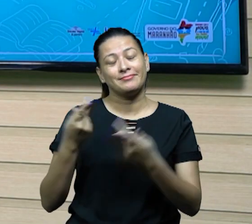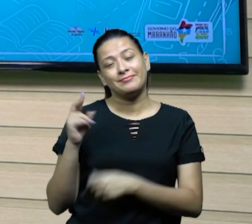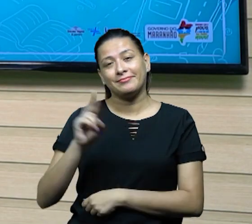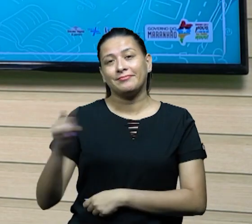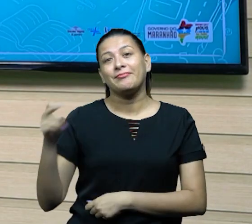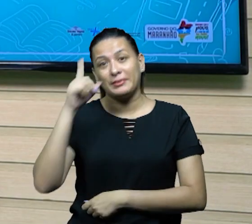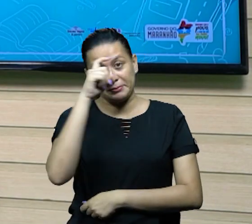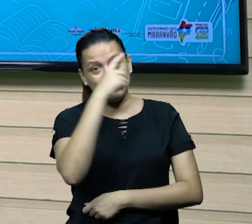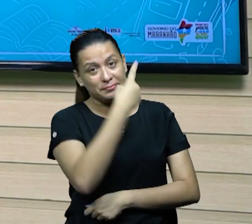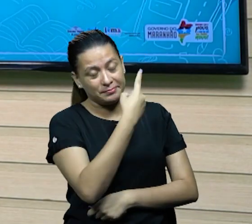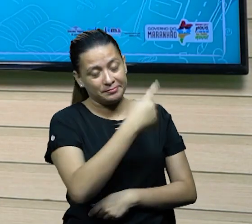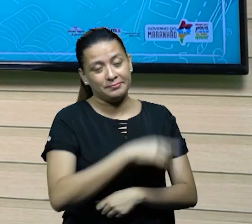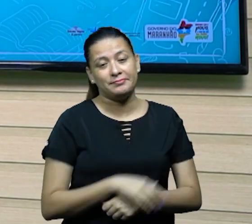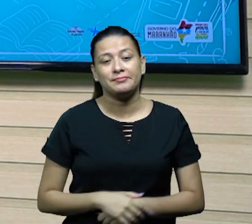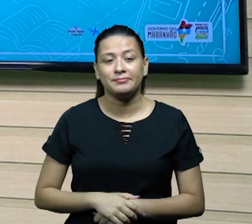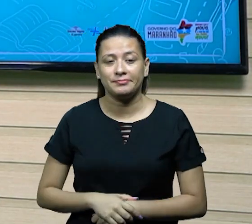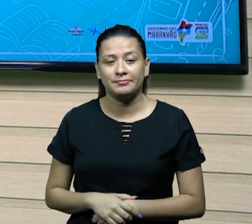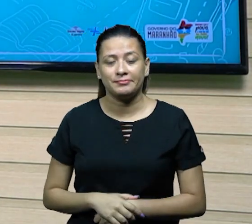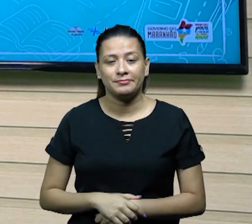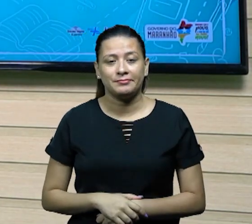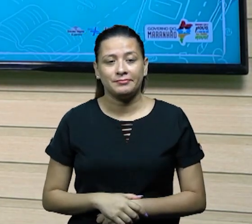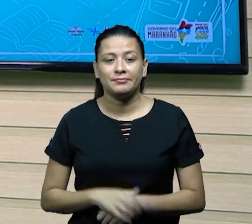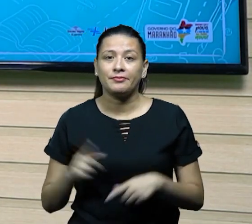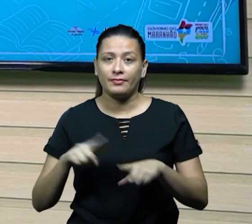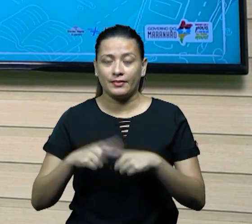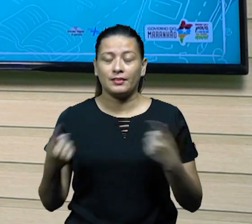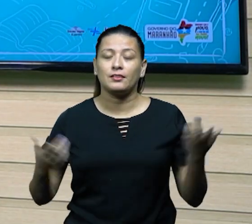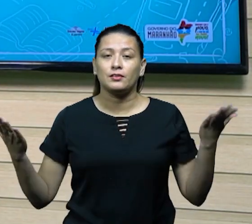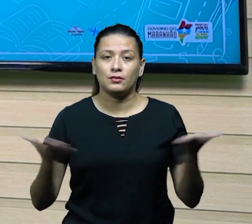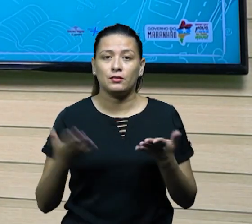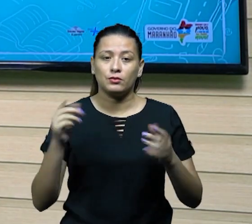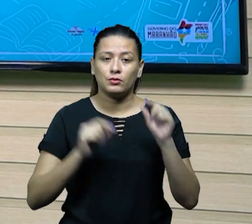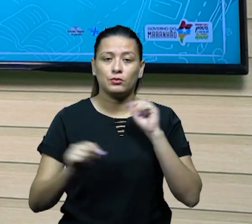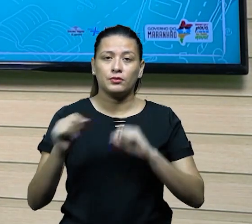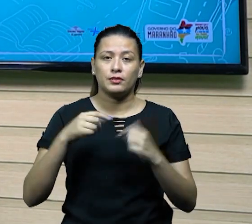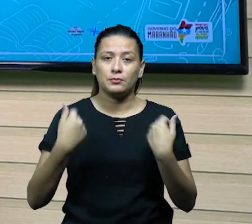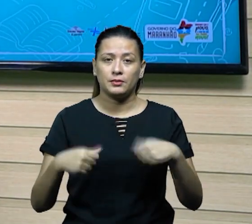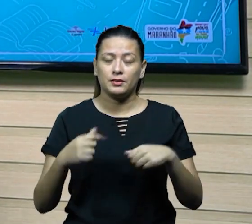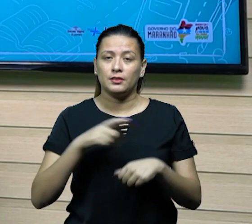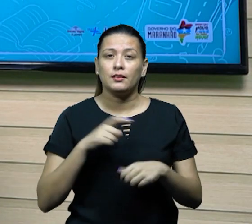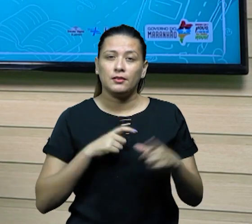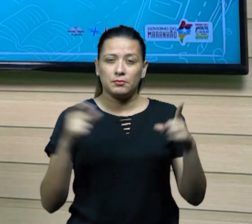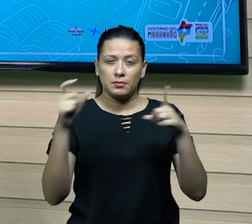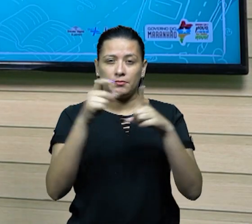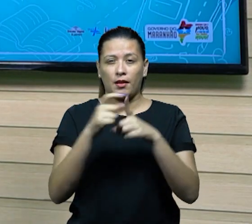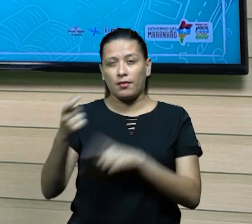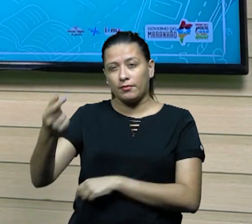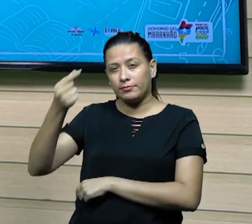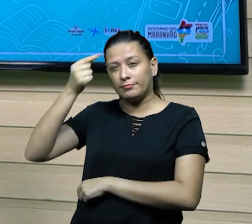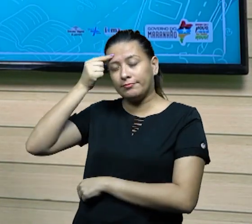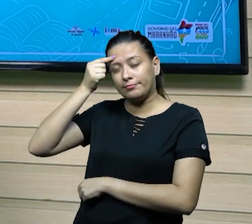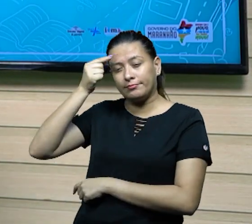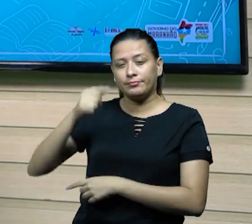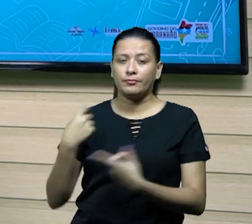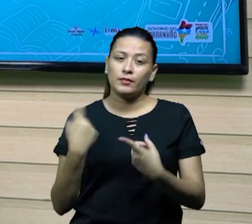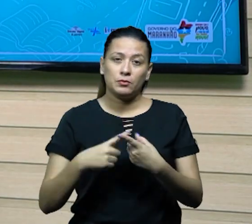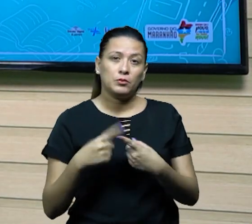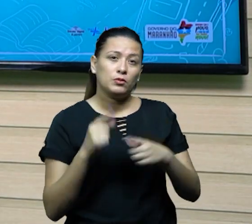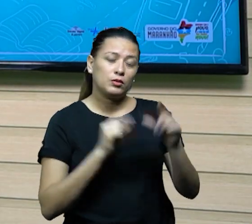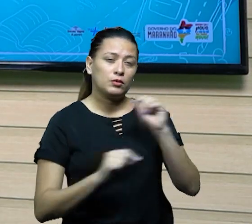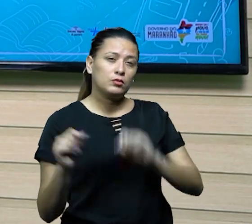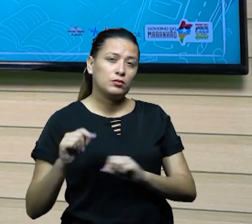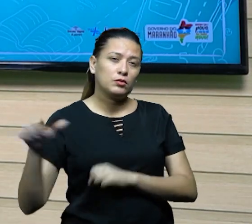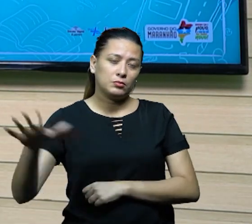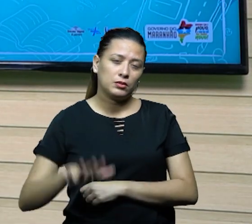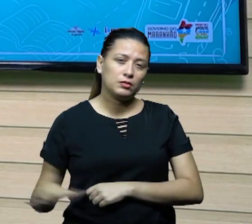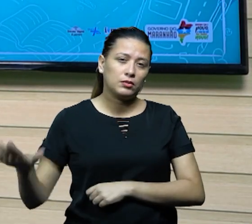essa palavra na nossa mente. O mercado de trabalho, ele é cada dia que passa mais competitivo. E aí eu já venho falando,